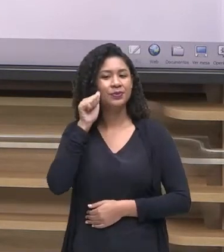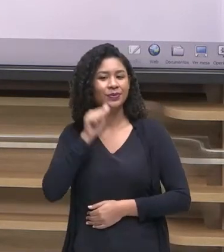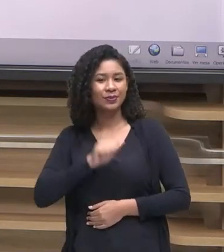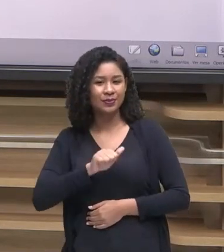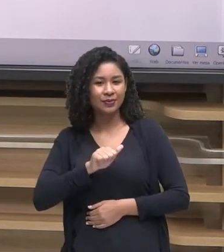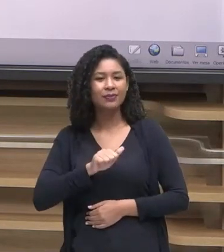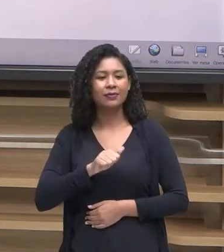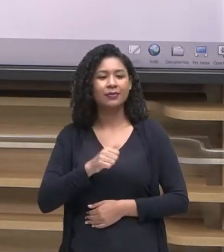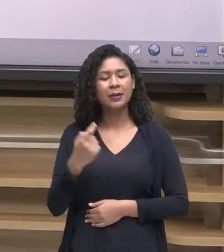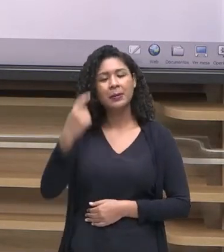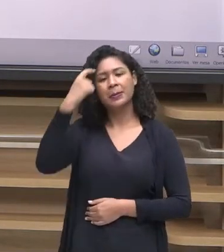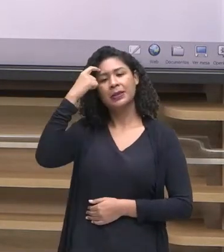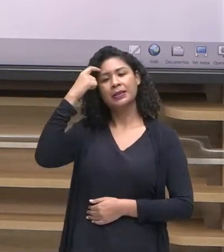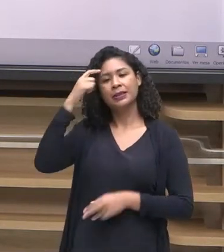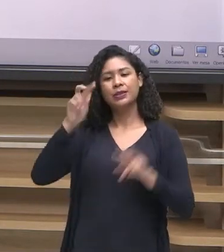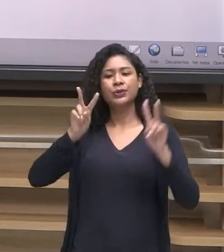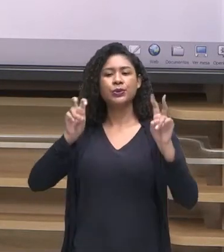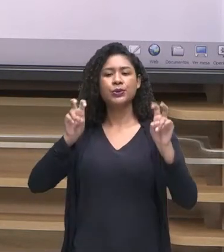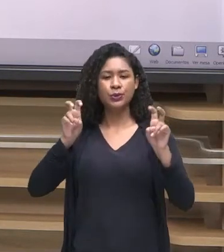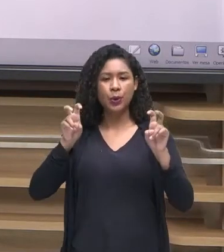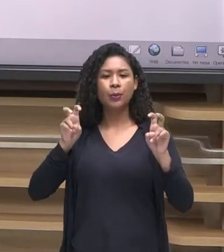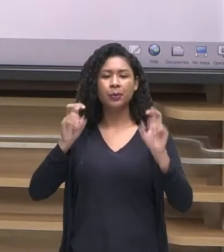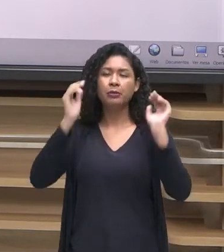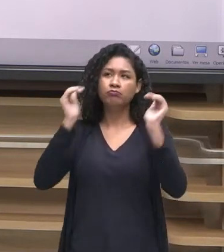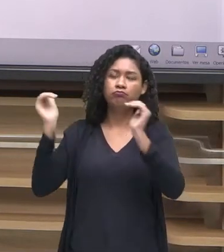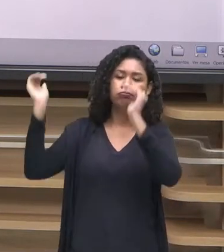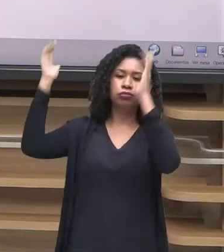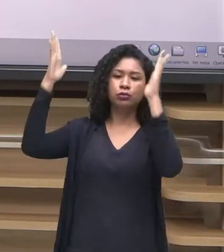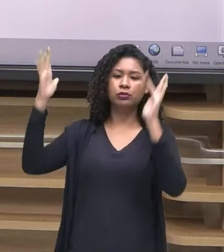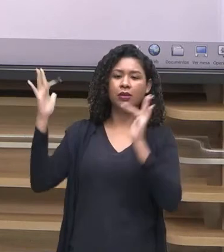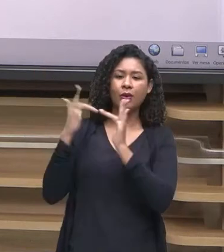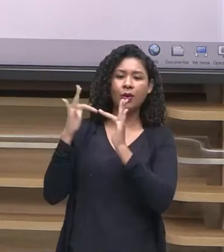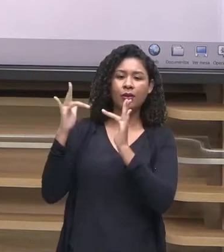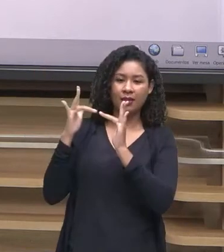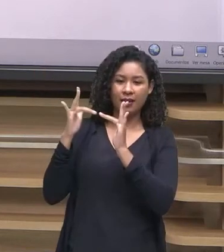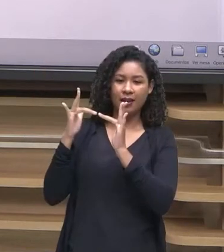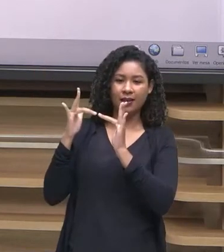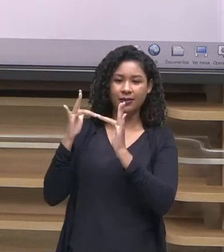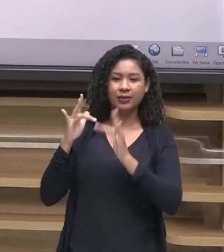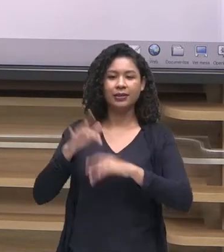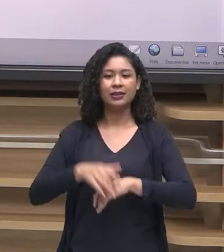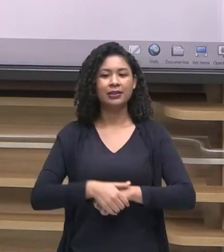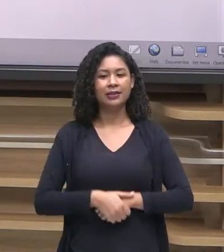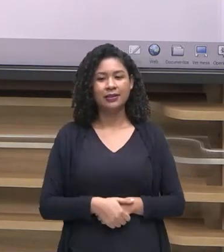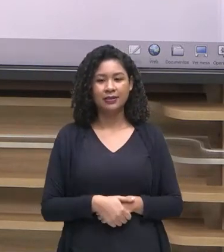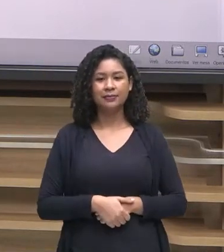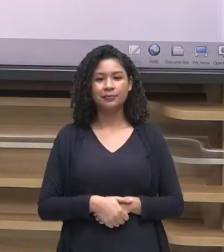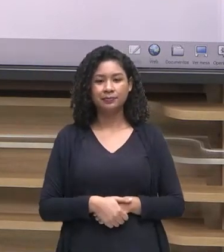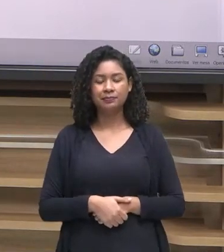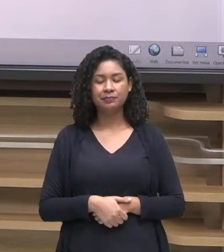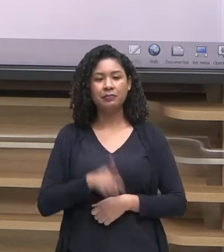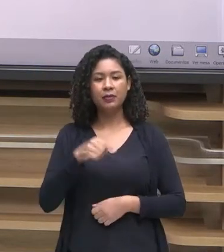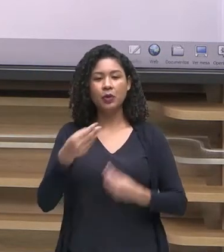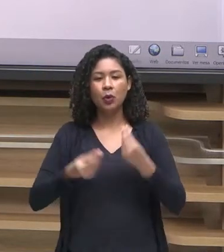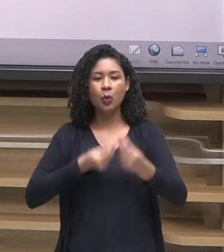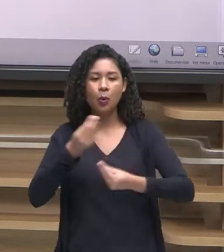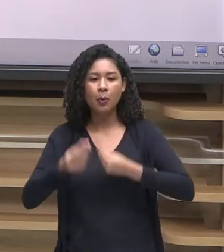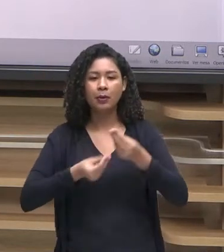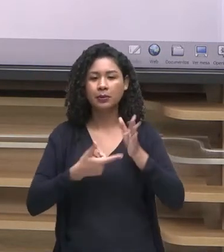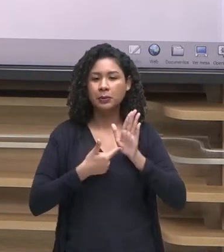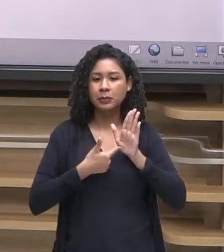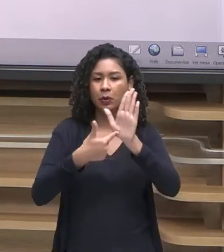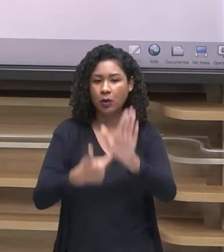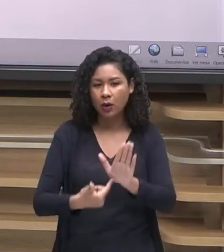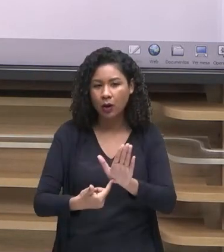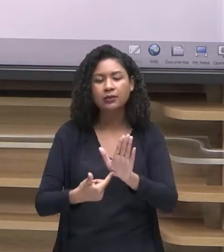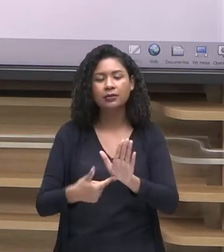os caminhos da transcendência, vimos as expressões como essa transcendência ela se mostra nas